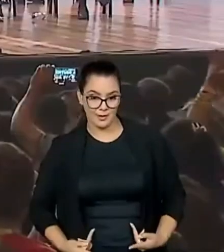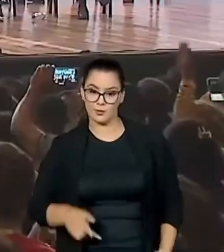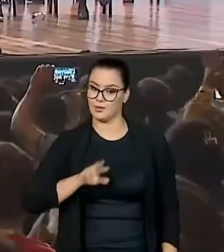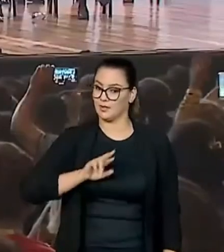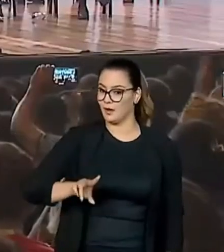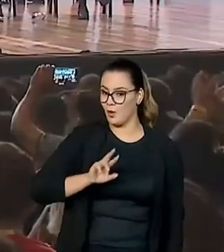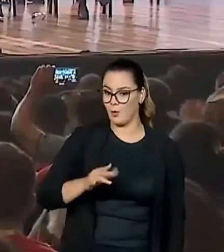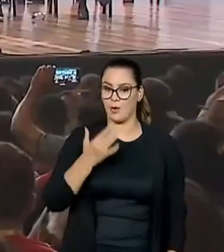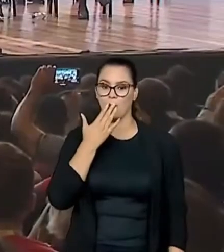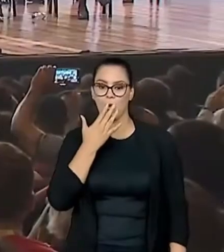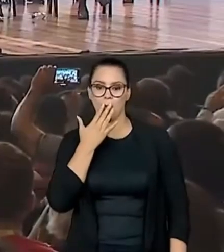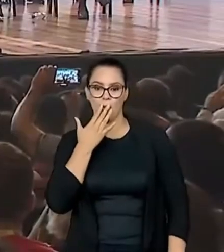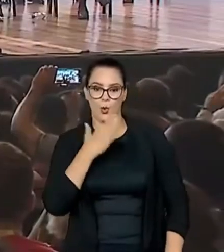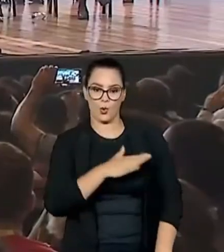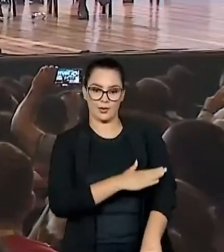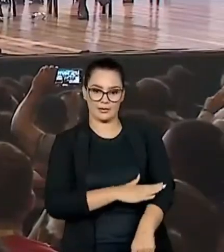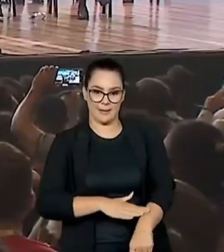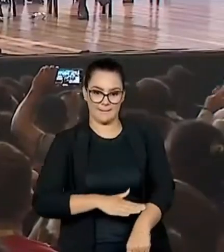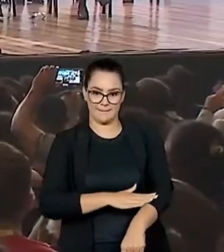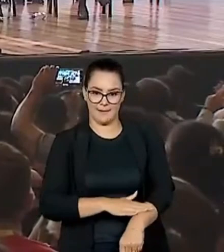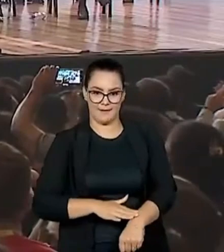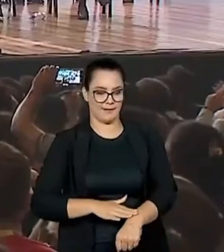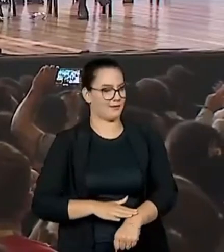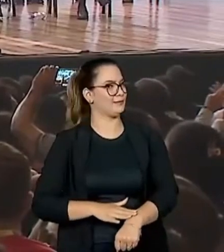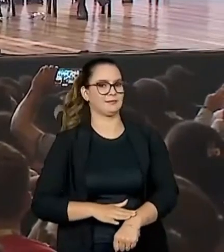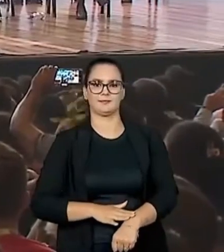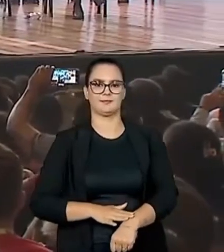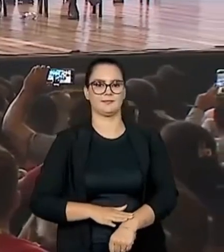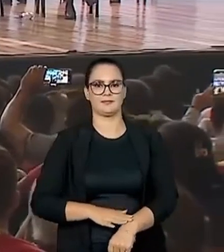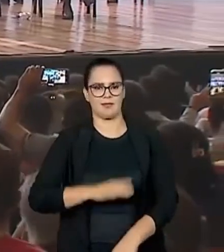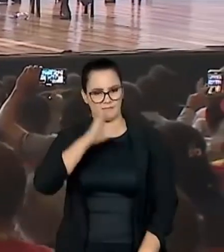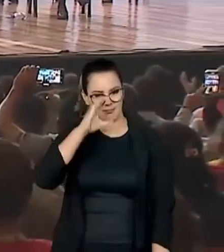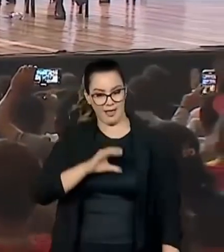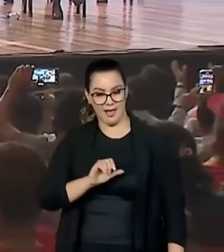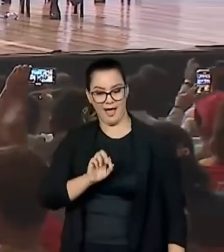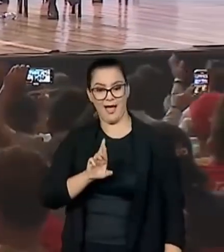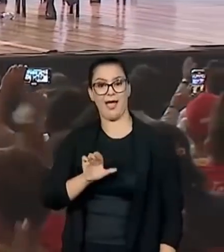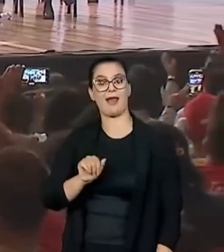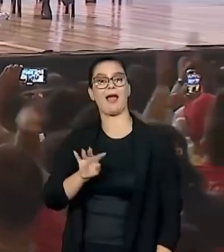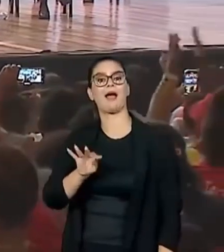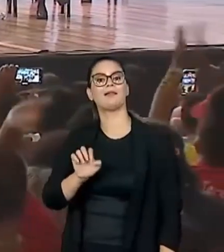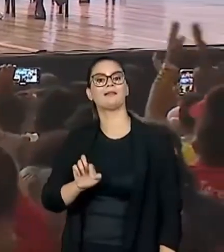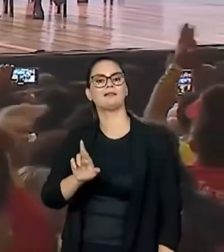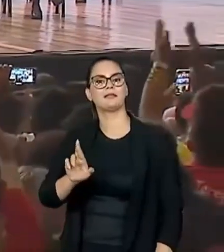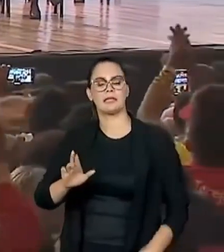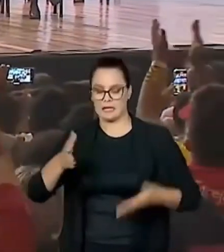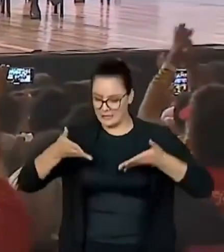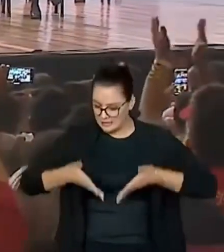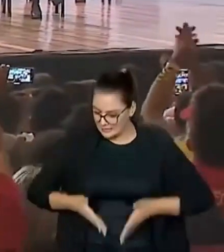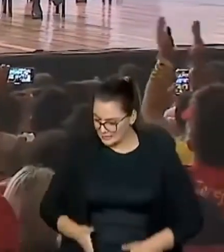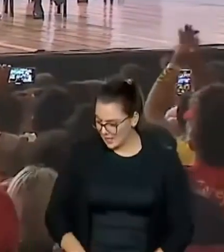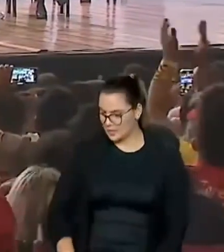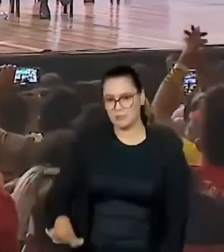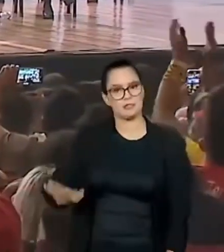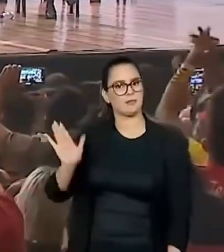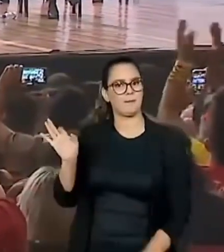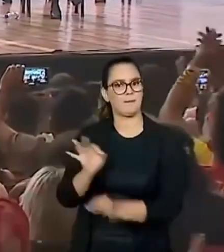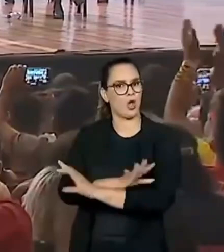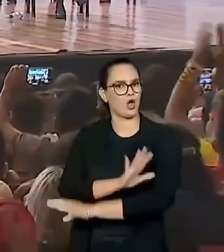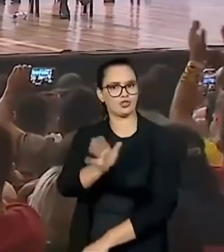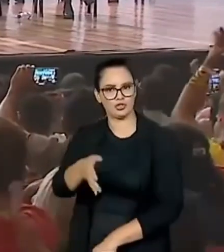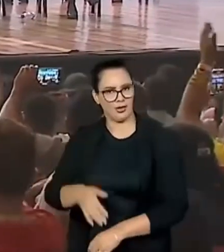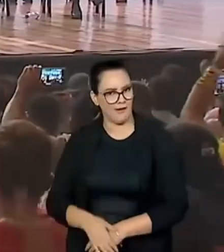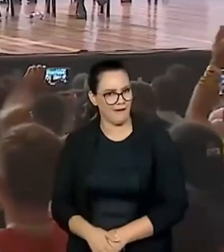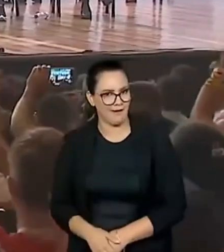é a cor da pele, é a qualidade do caráter, que as pessoas latem com ele e pode, quem